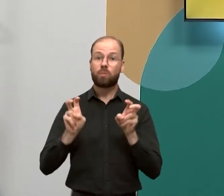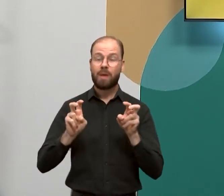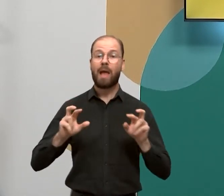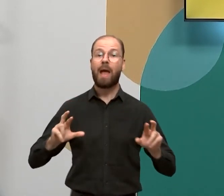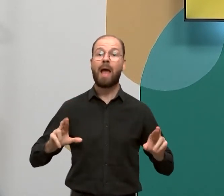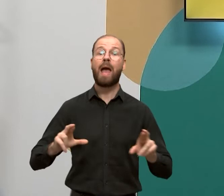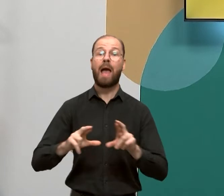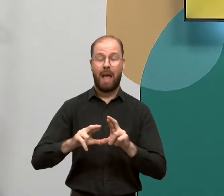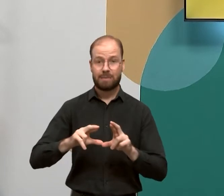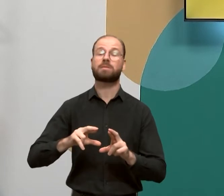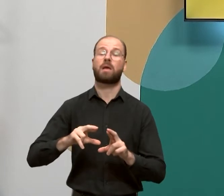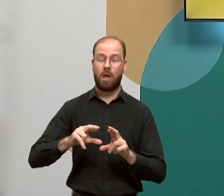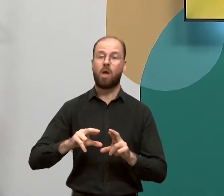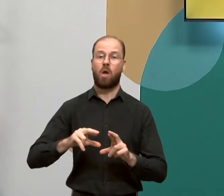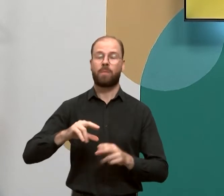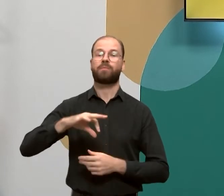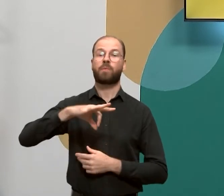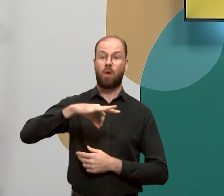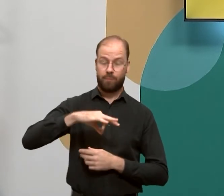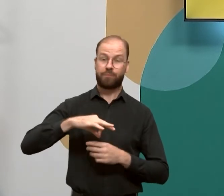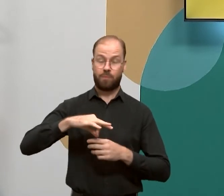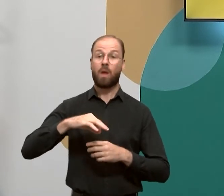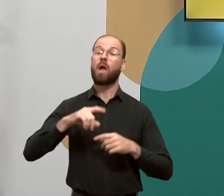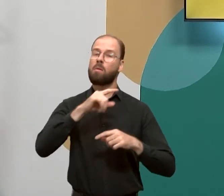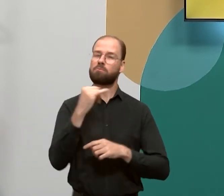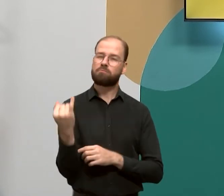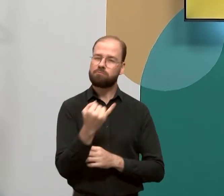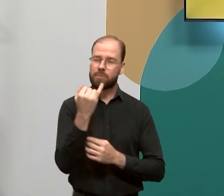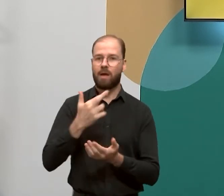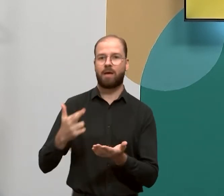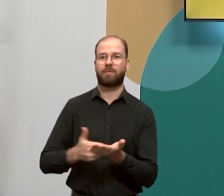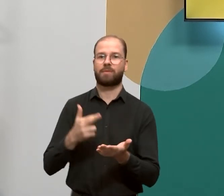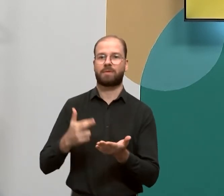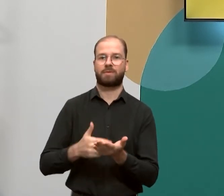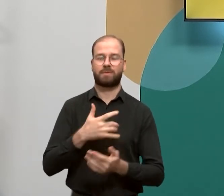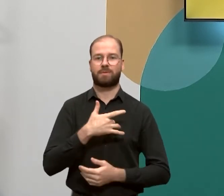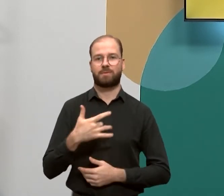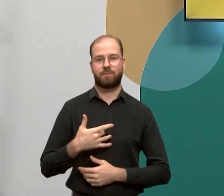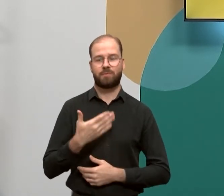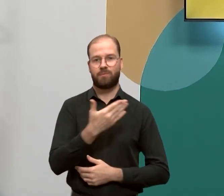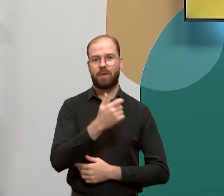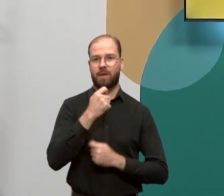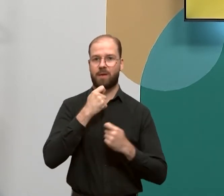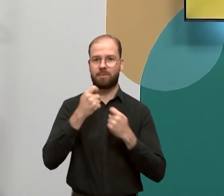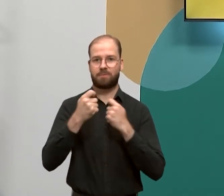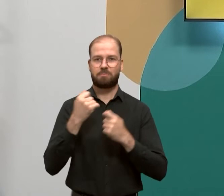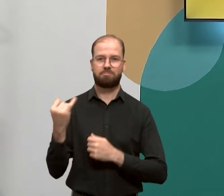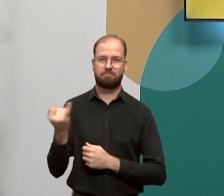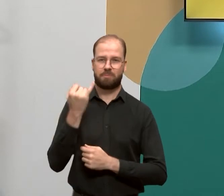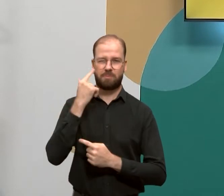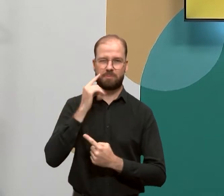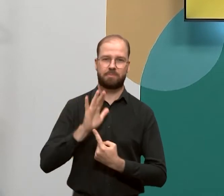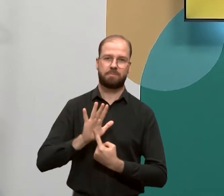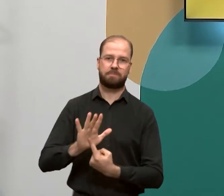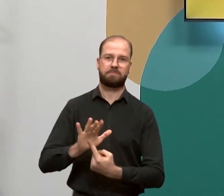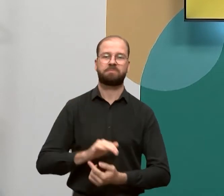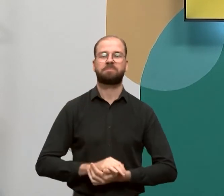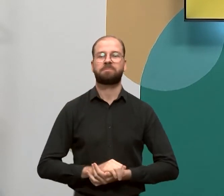importante revista de saúde. O Gustavo Soares traz mais detalhes sobre essa conquista.